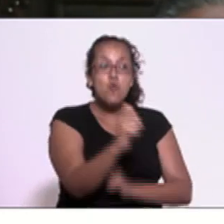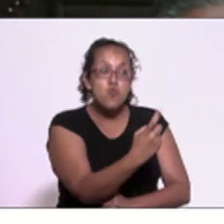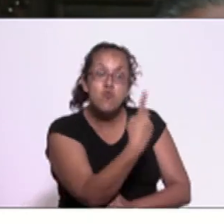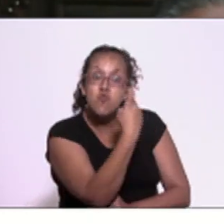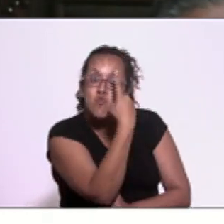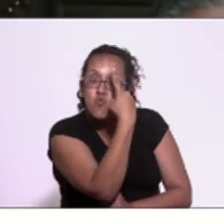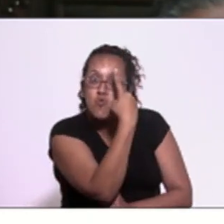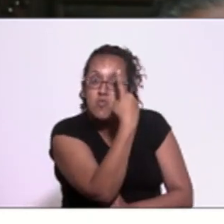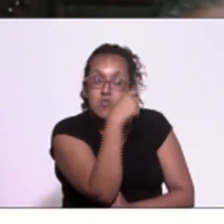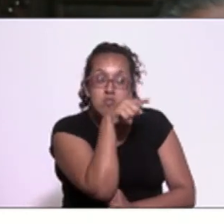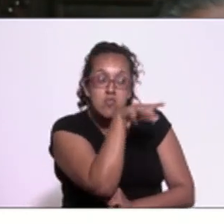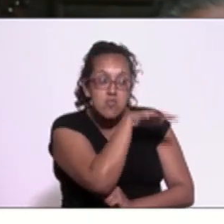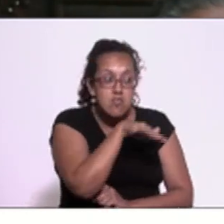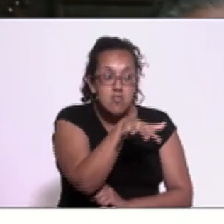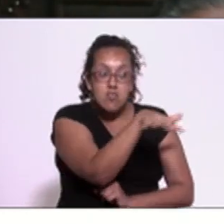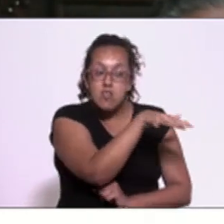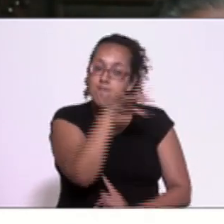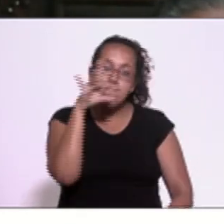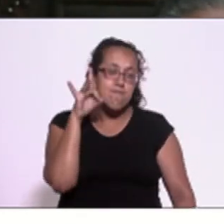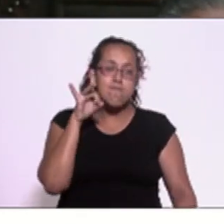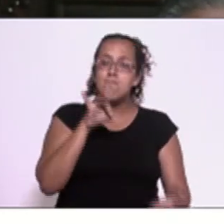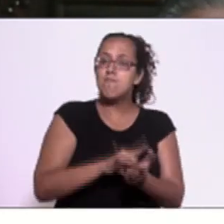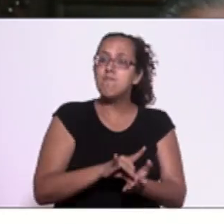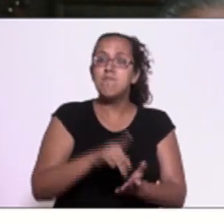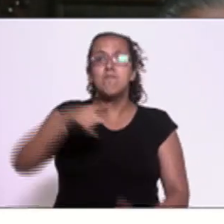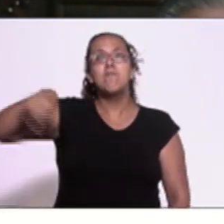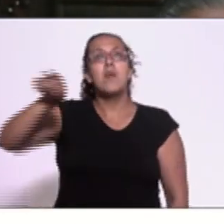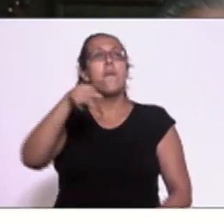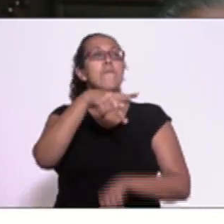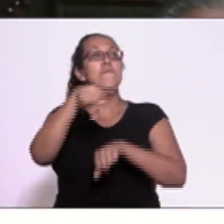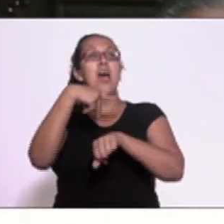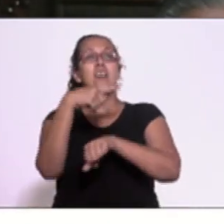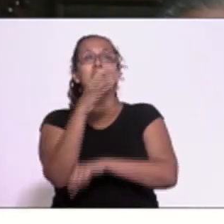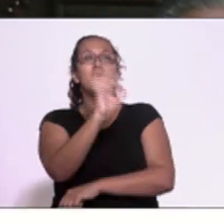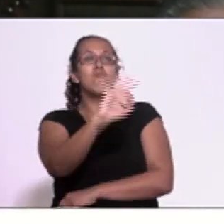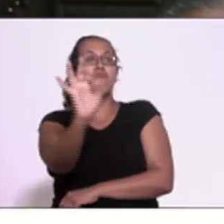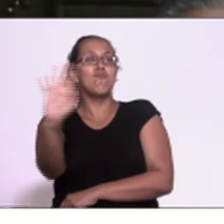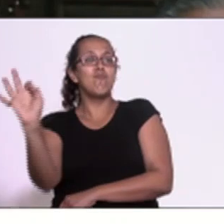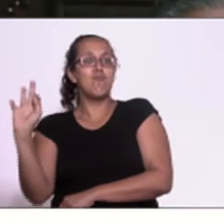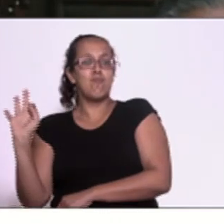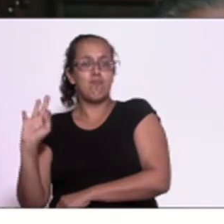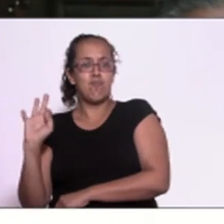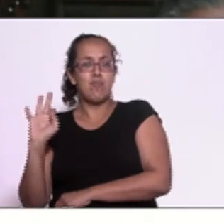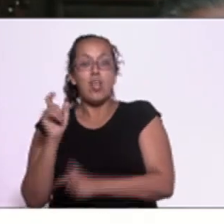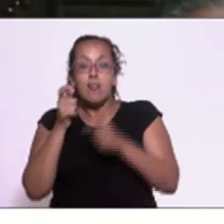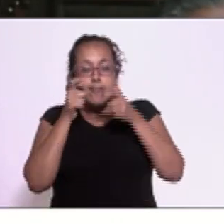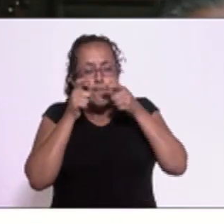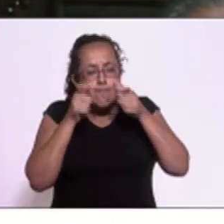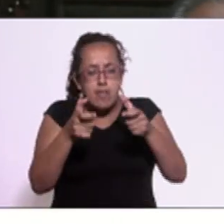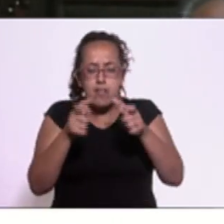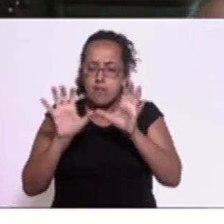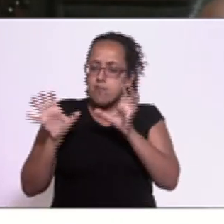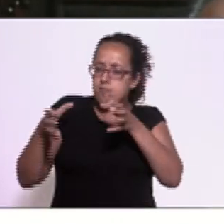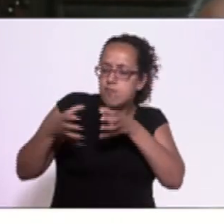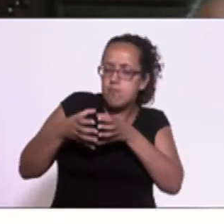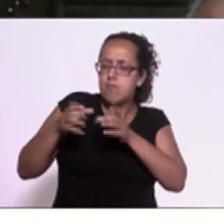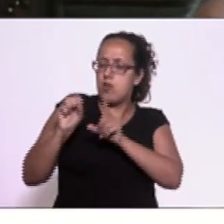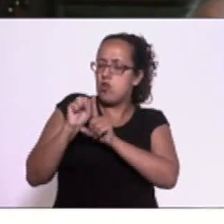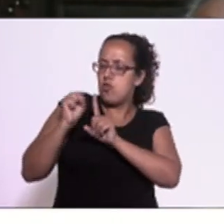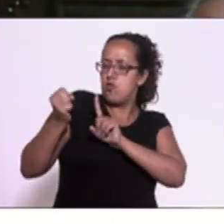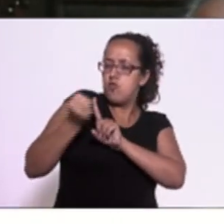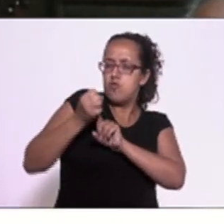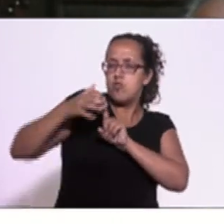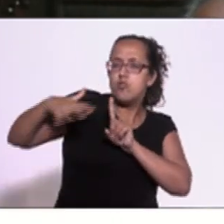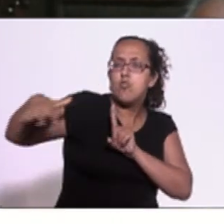únicos republicanos autênticos que o país já conheceu. O interesse coletivo, o bem comum, a